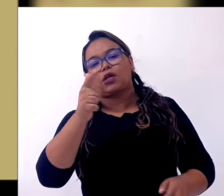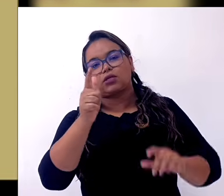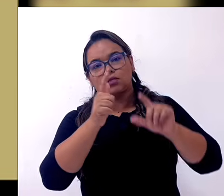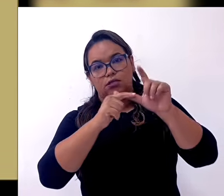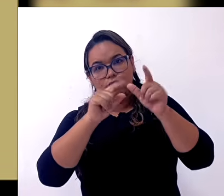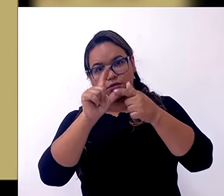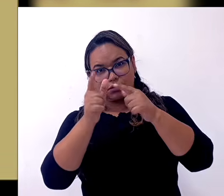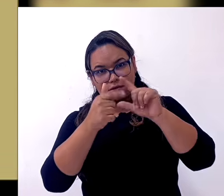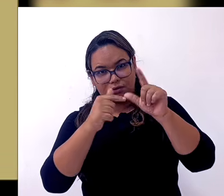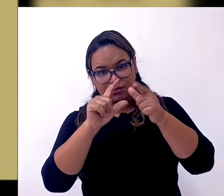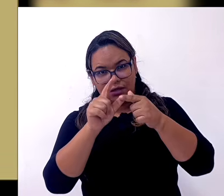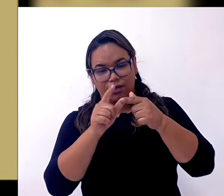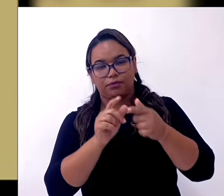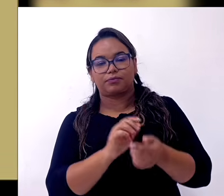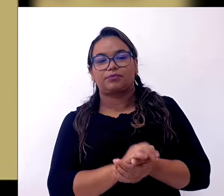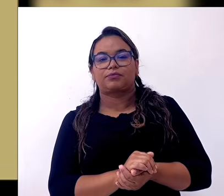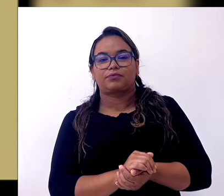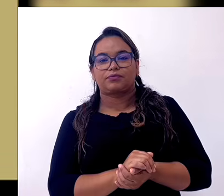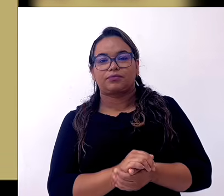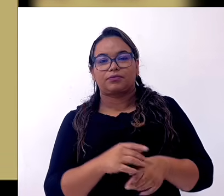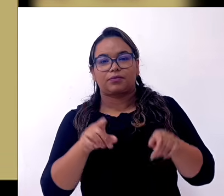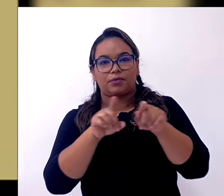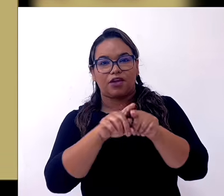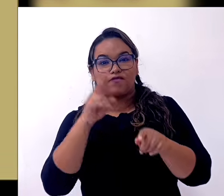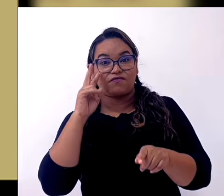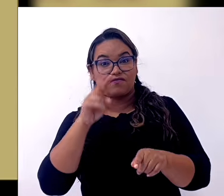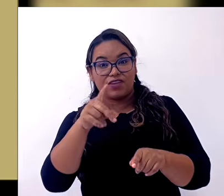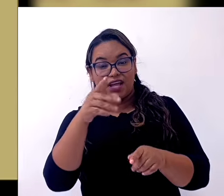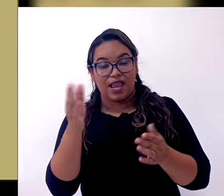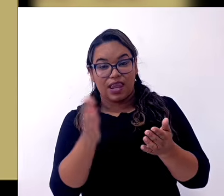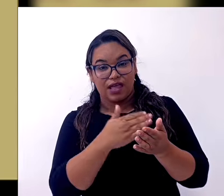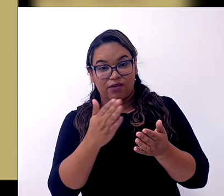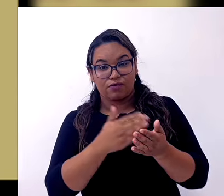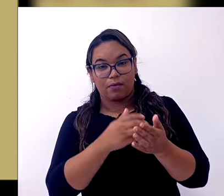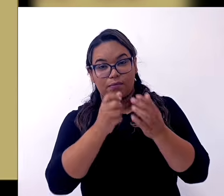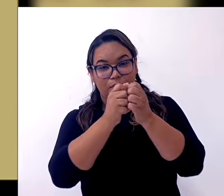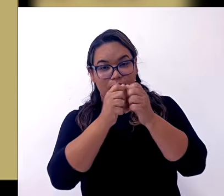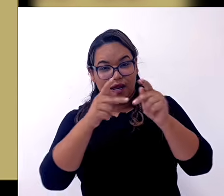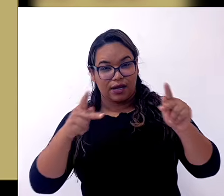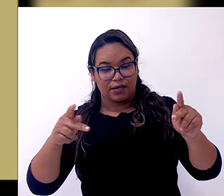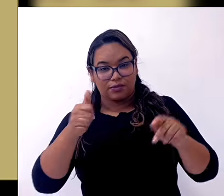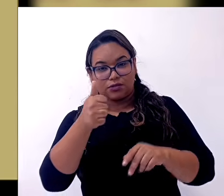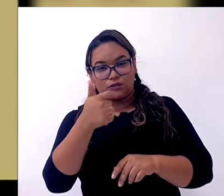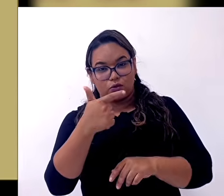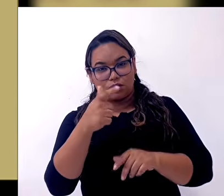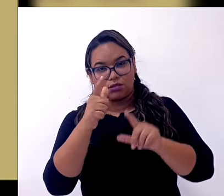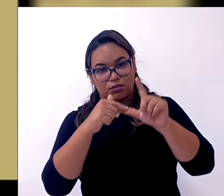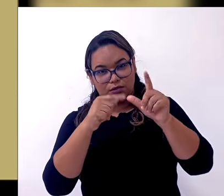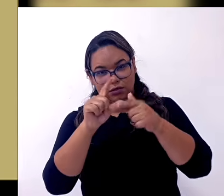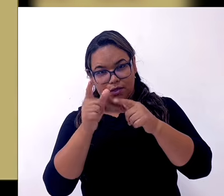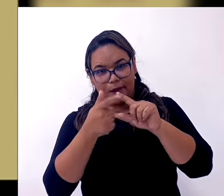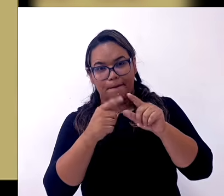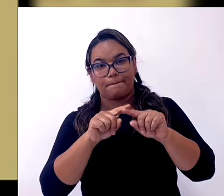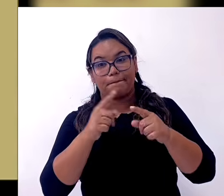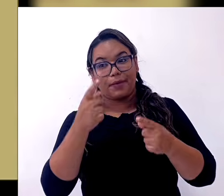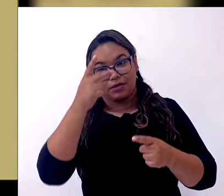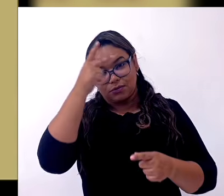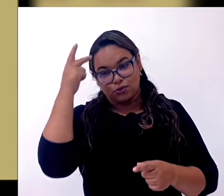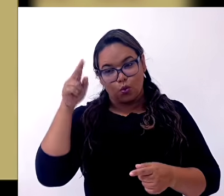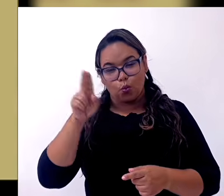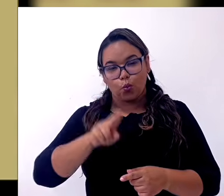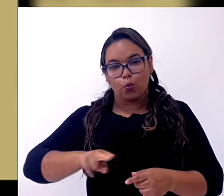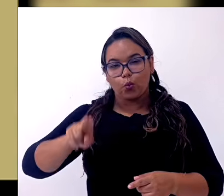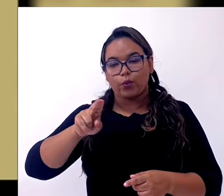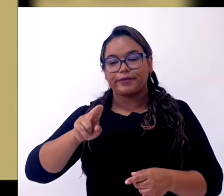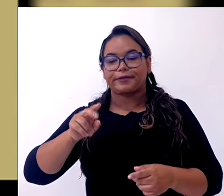É também fascinante que a União Europeia publicou um pôster que foi colocado em toda a Europa. Ali vemos a